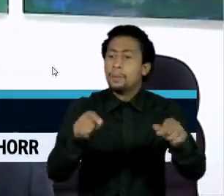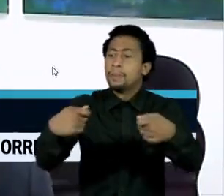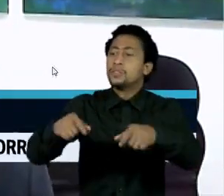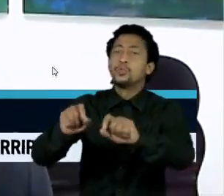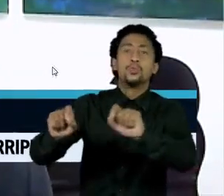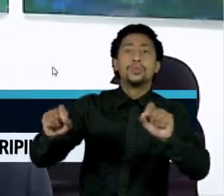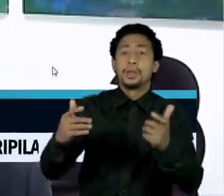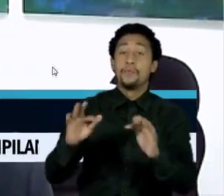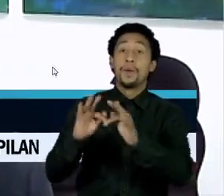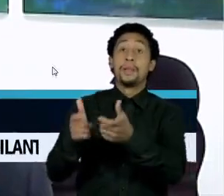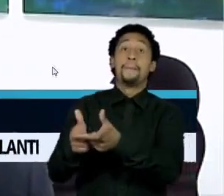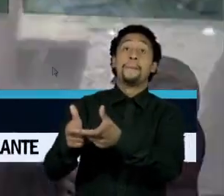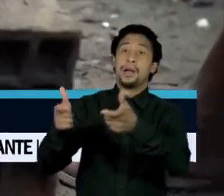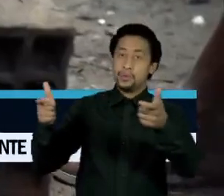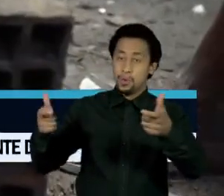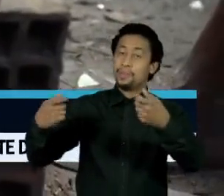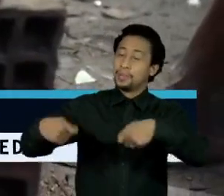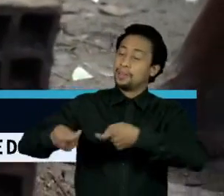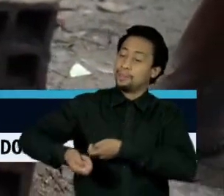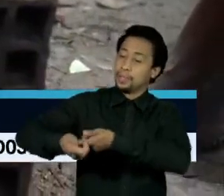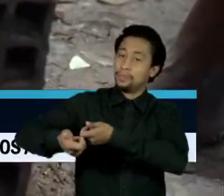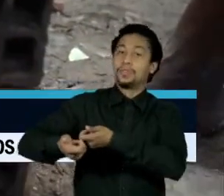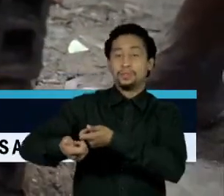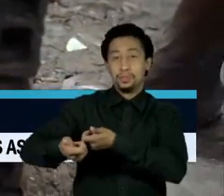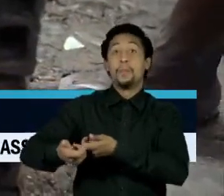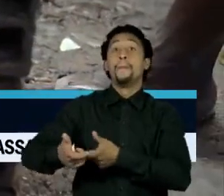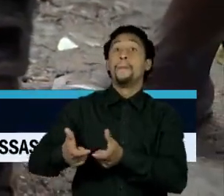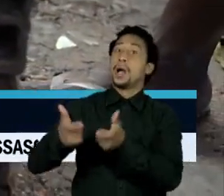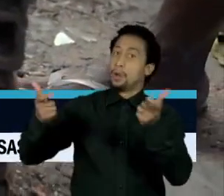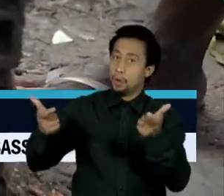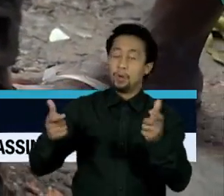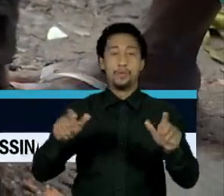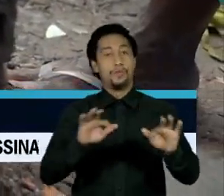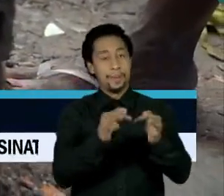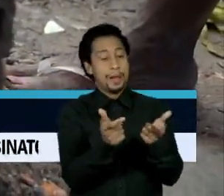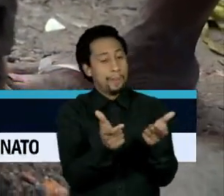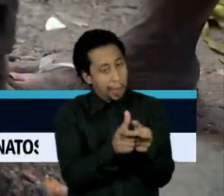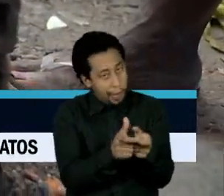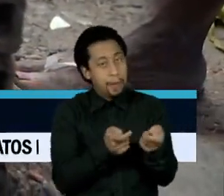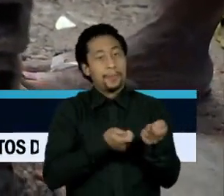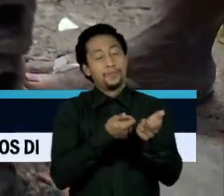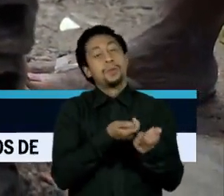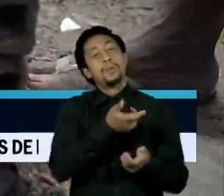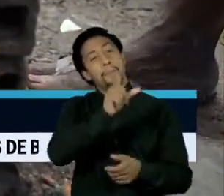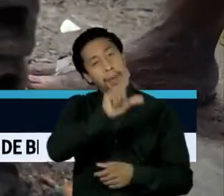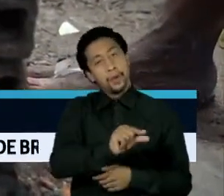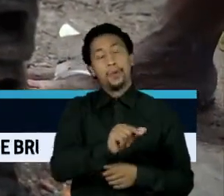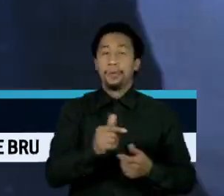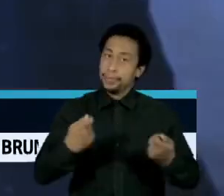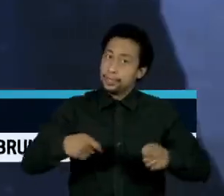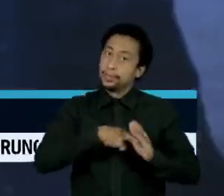mais pobres devem ter acesso a mais recursos. E essa é uma lição básica de estudo de pobreza que a gente está esquecendo.